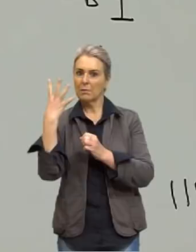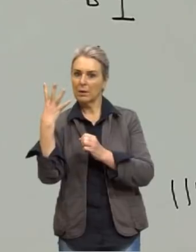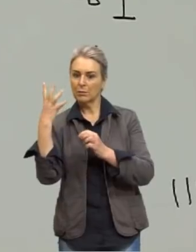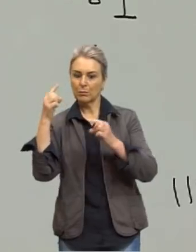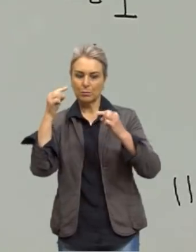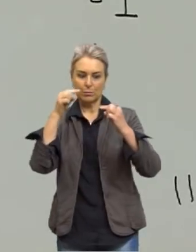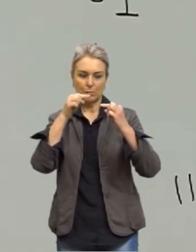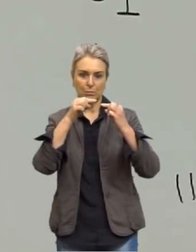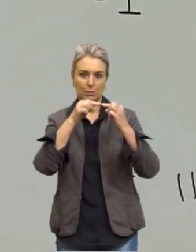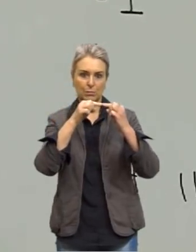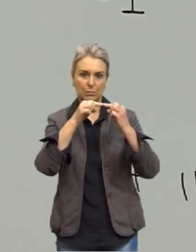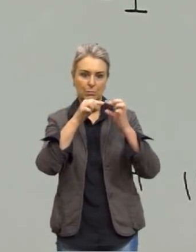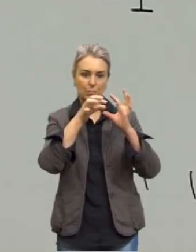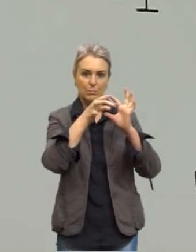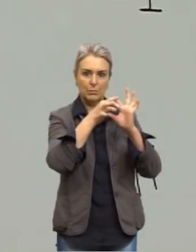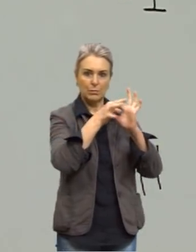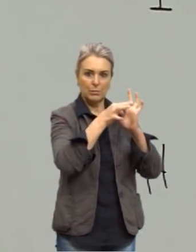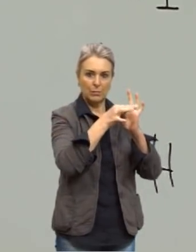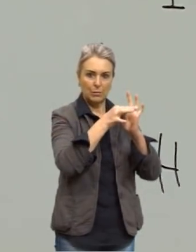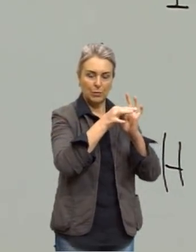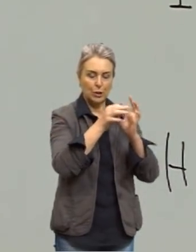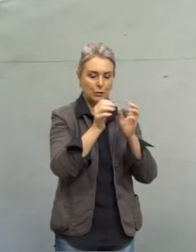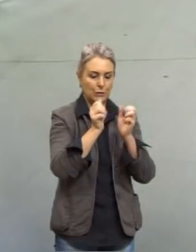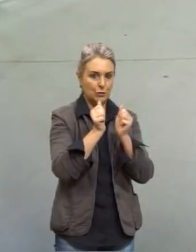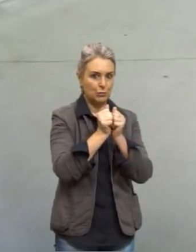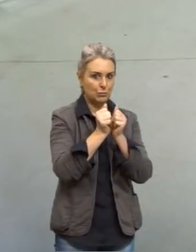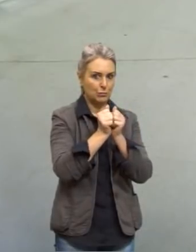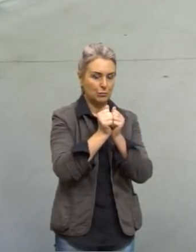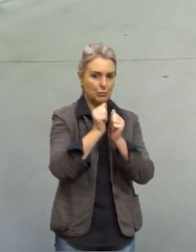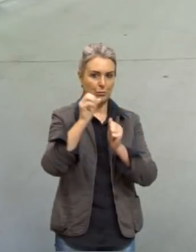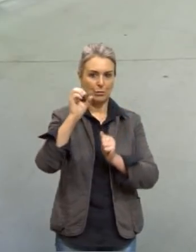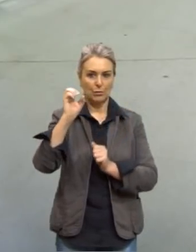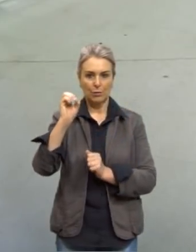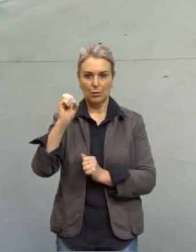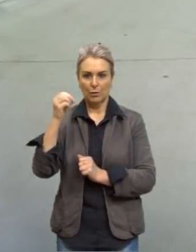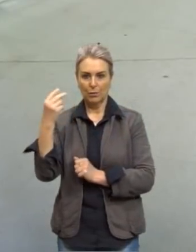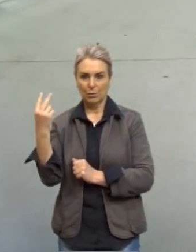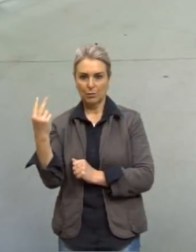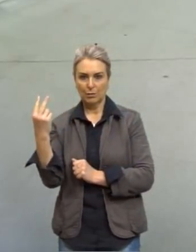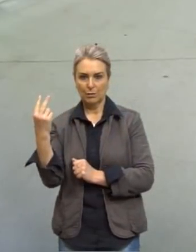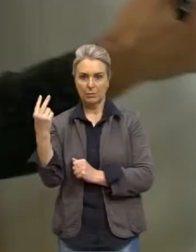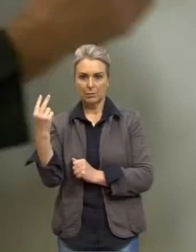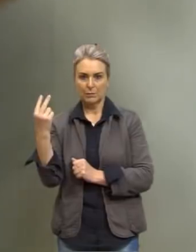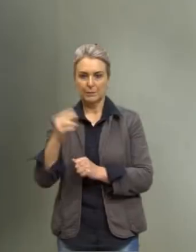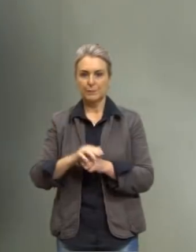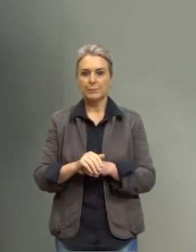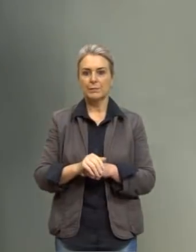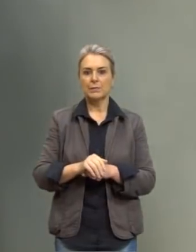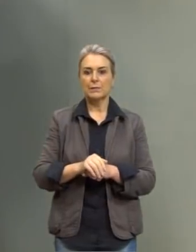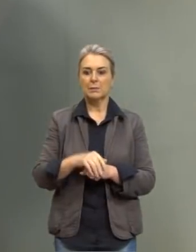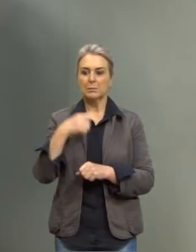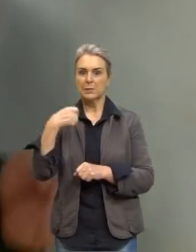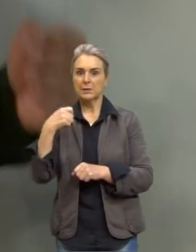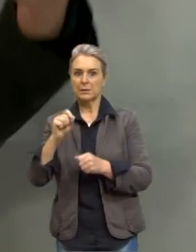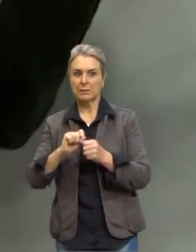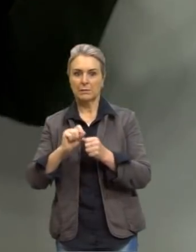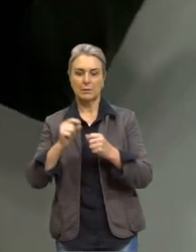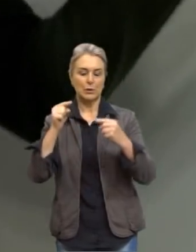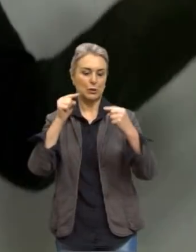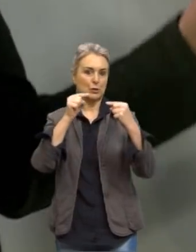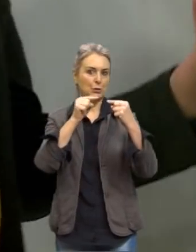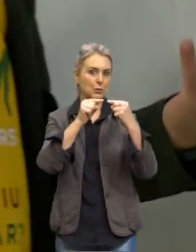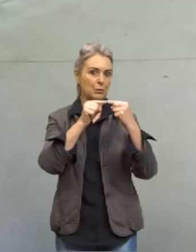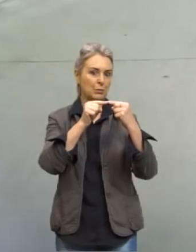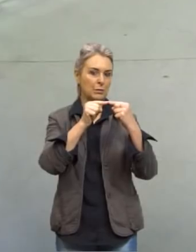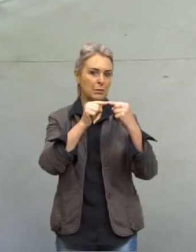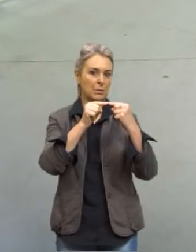e ele se une com o oxigênio que tem 6 elétrons precisa fazer duas como é